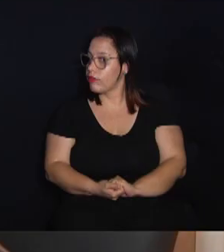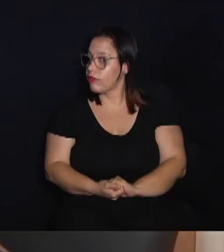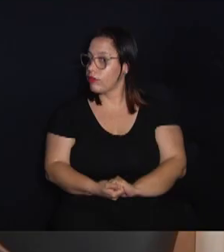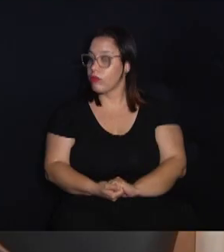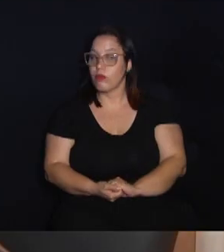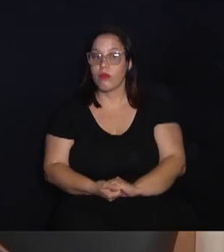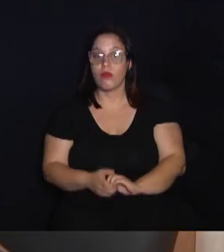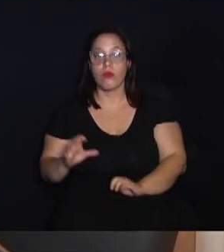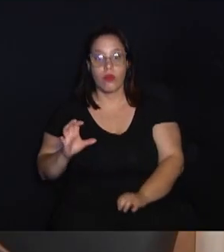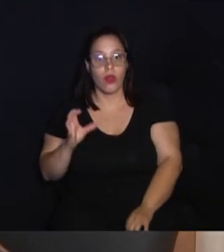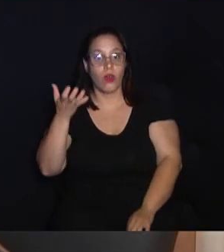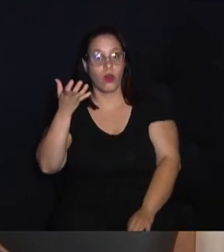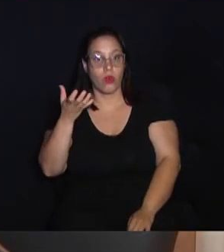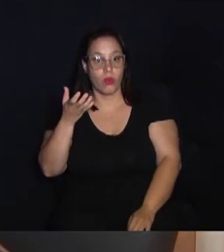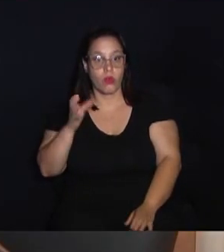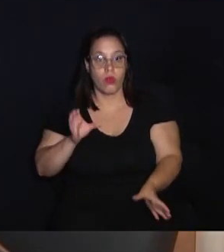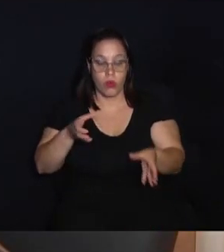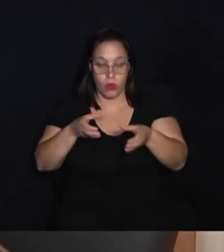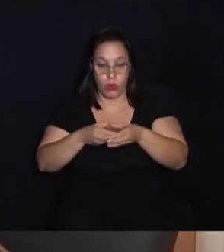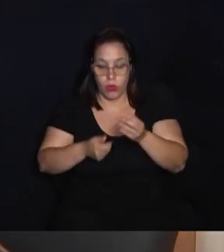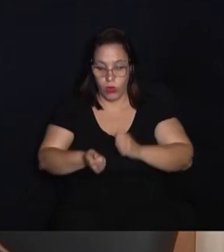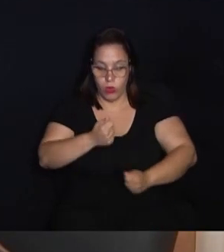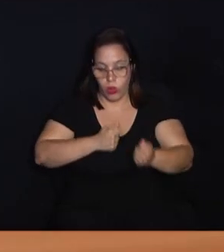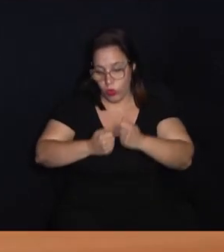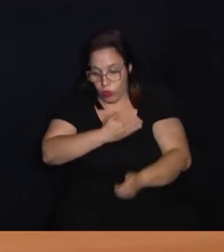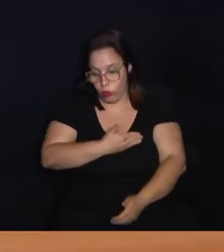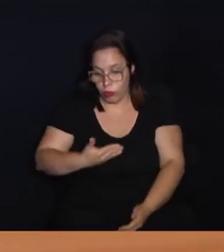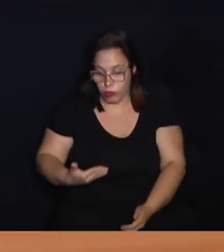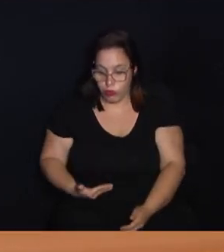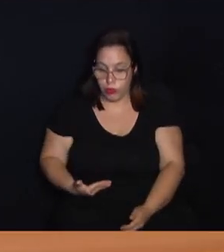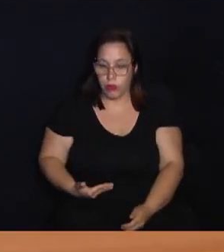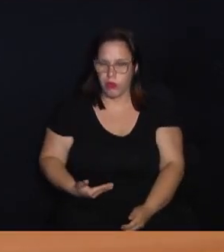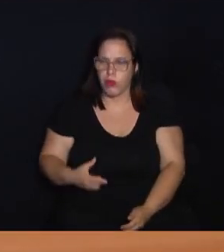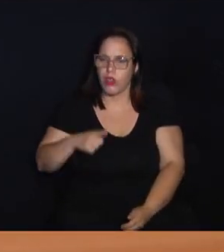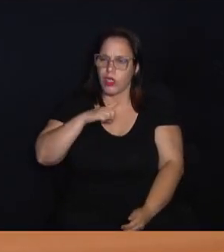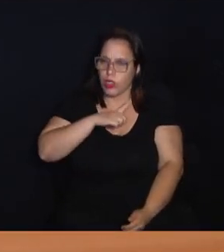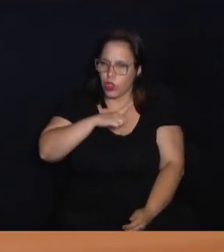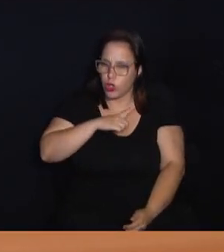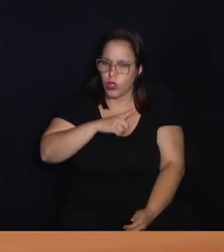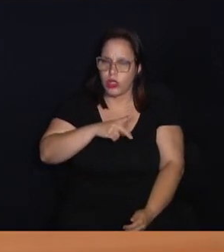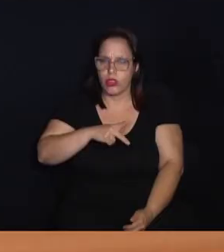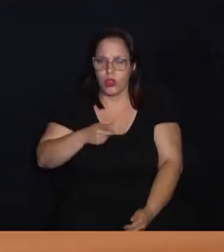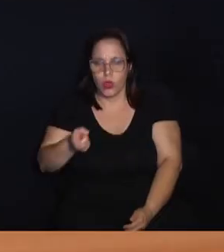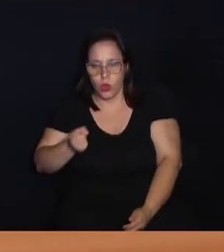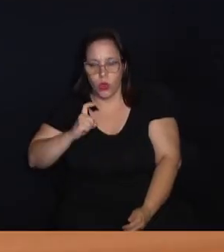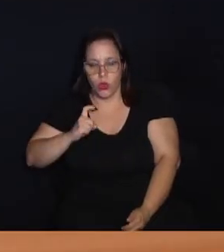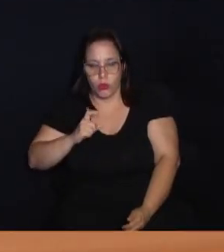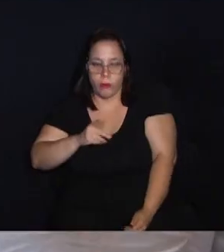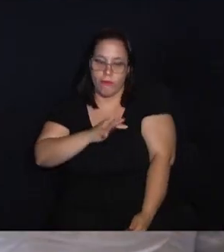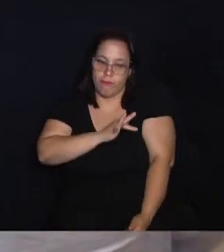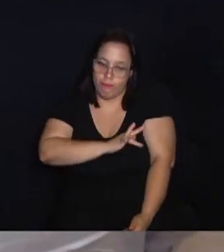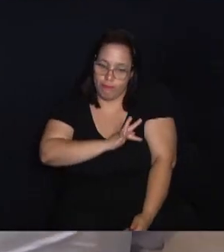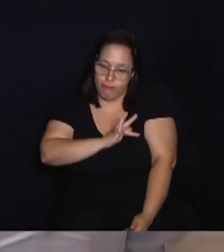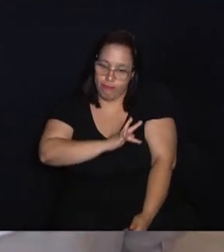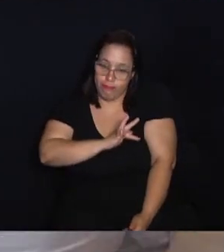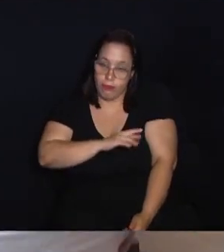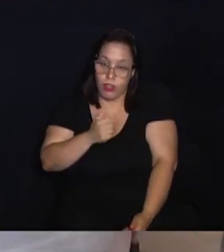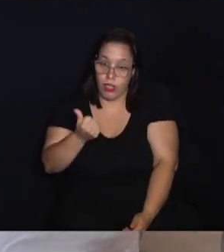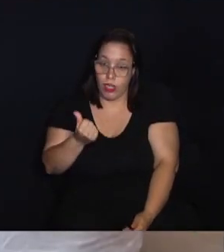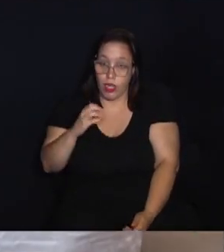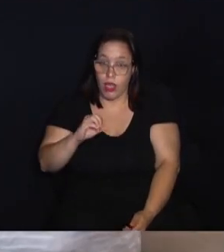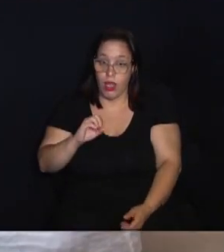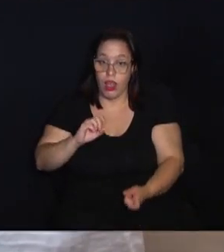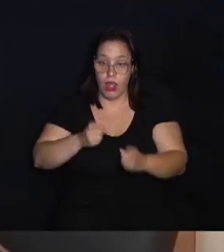Foram realizadas pela Comissão de Administração Pública, que tinha como presidente o ex-vereador Fernando Mendes, 10 reuniões